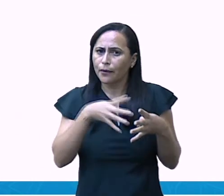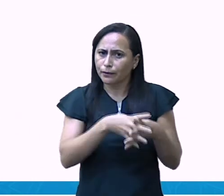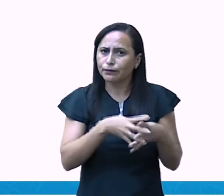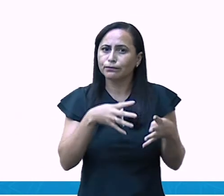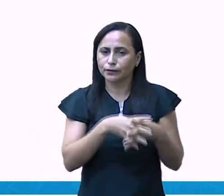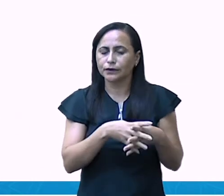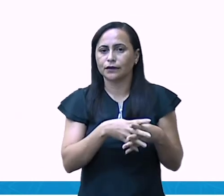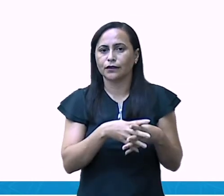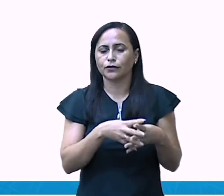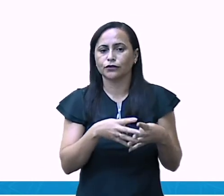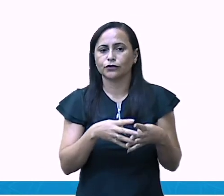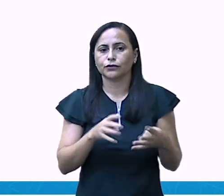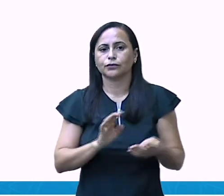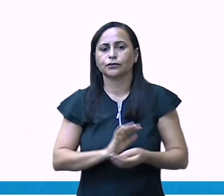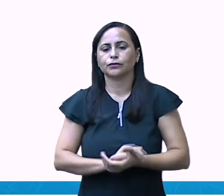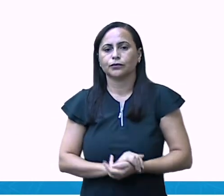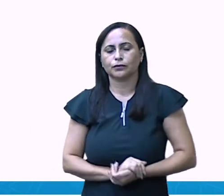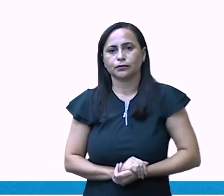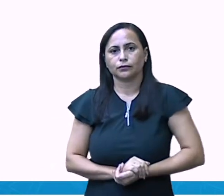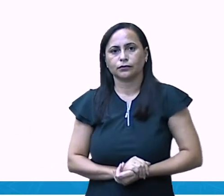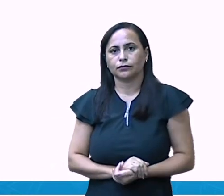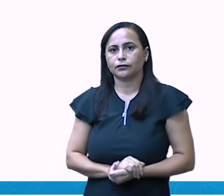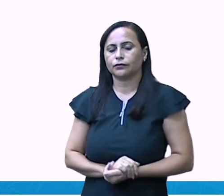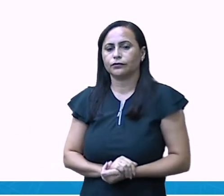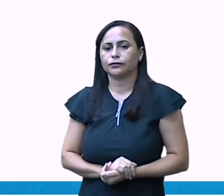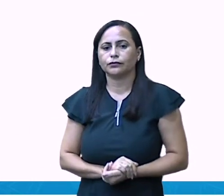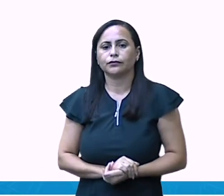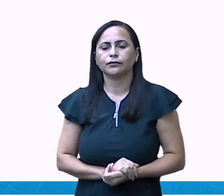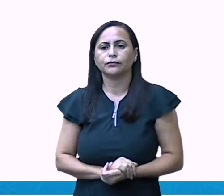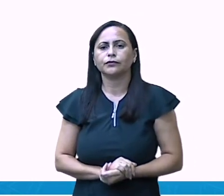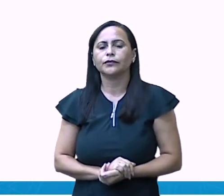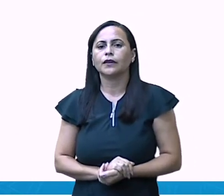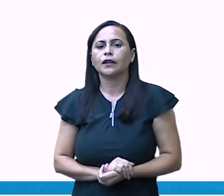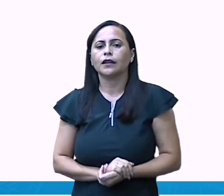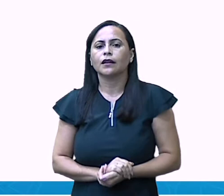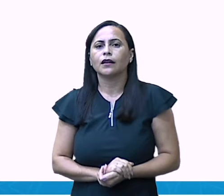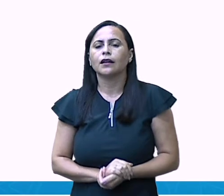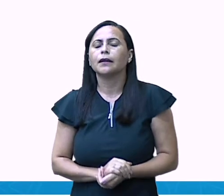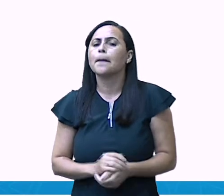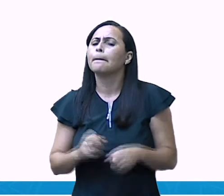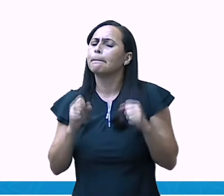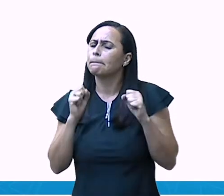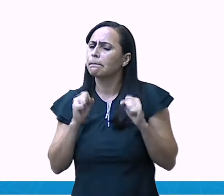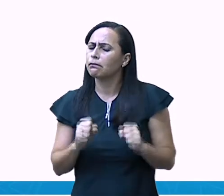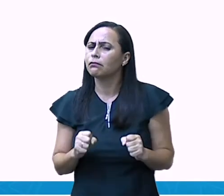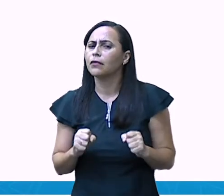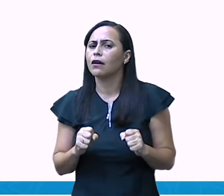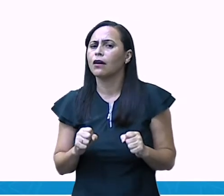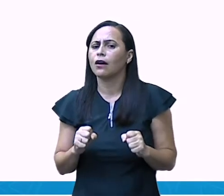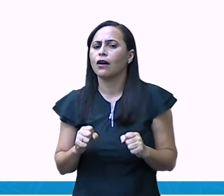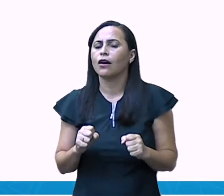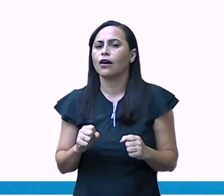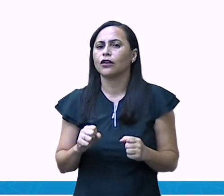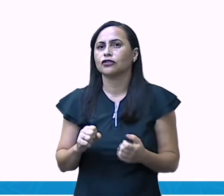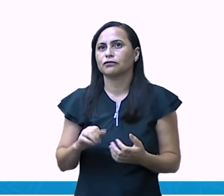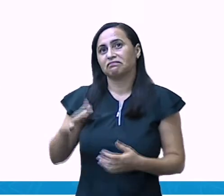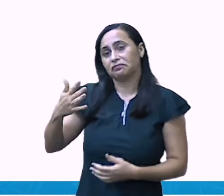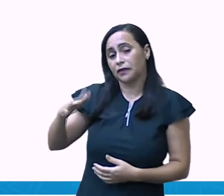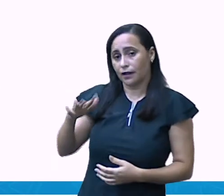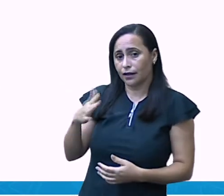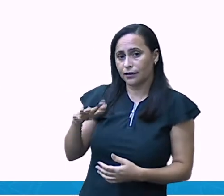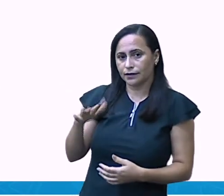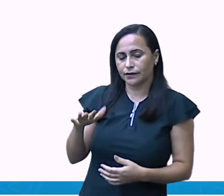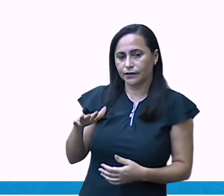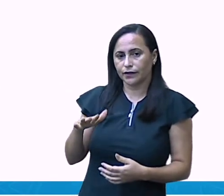com facilidade no solo arenoso. Então, há uma possibilidade, né? Olha aqui, ó.